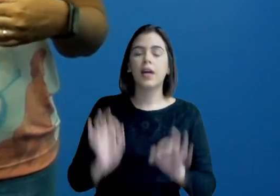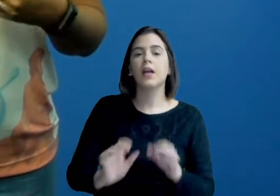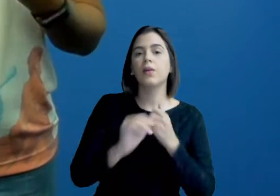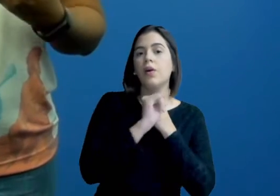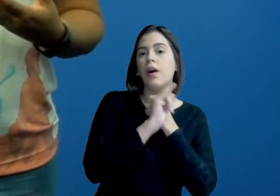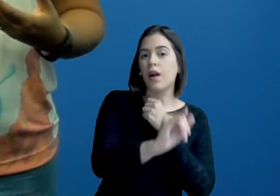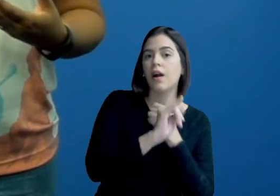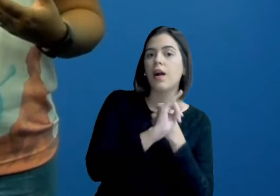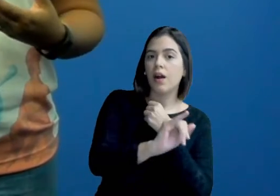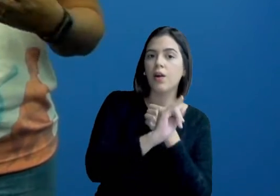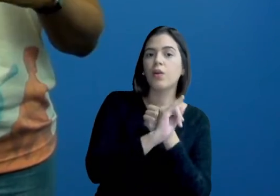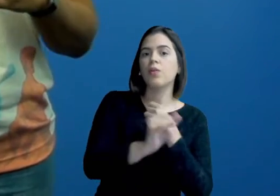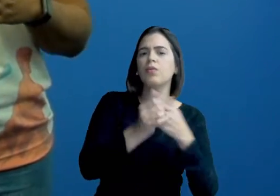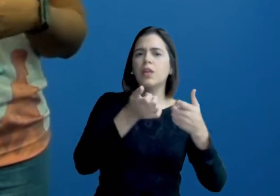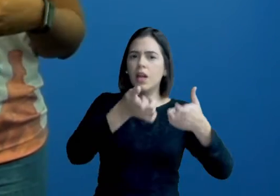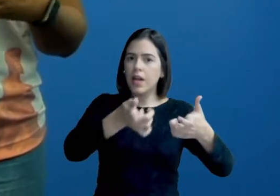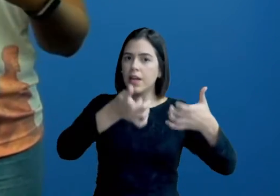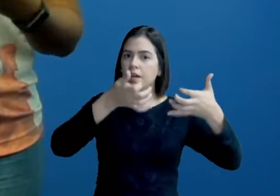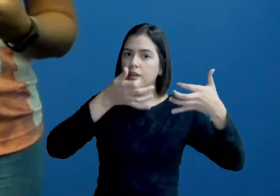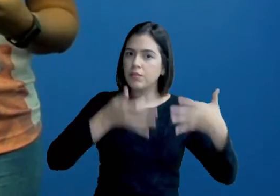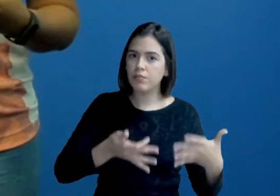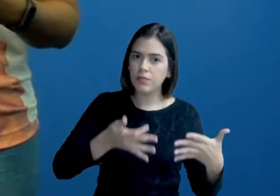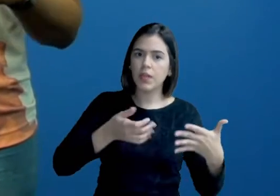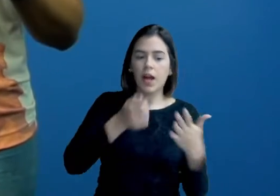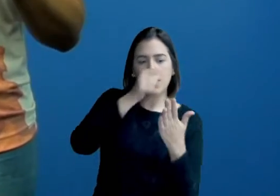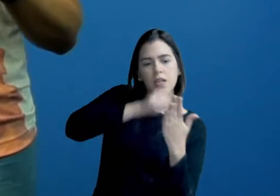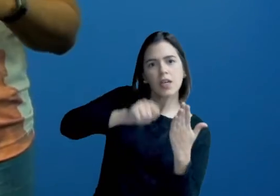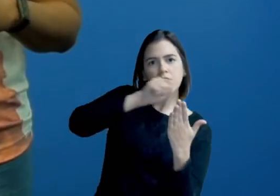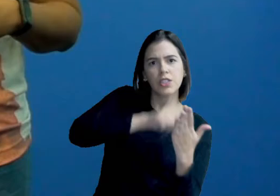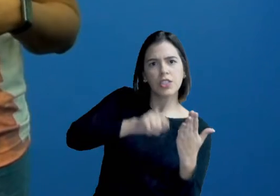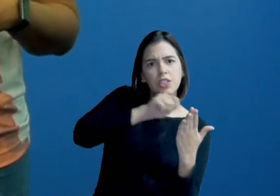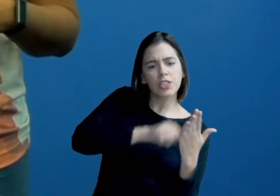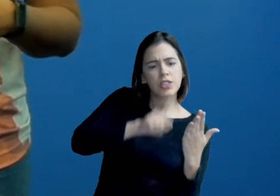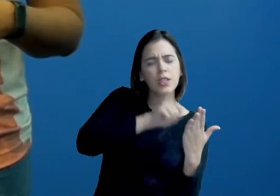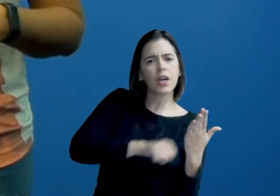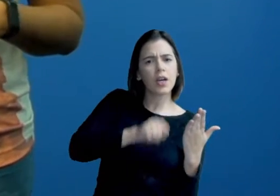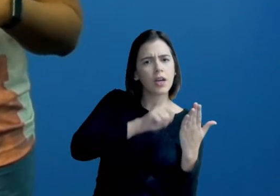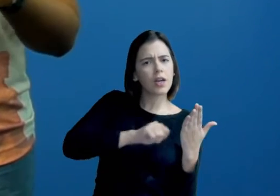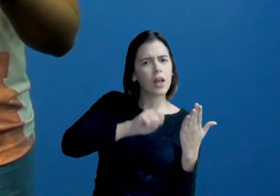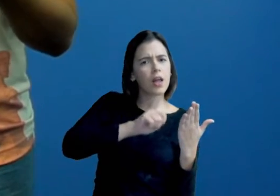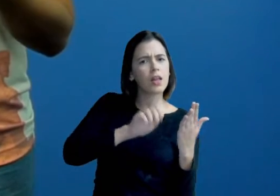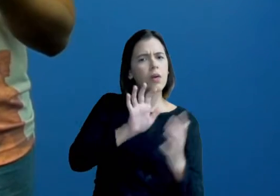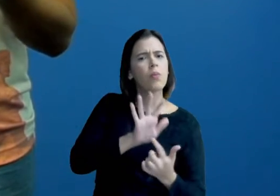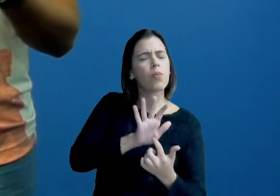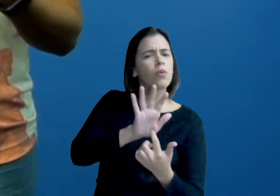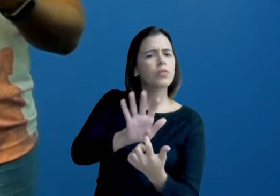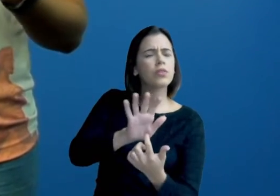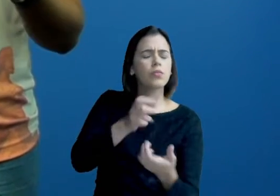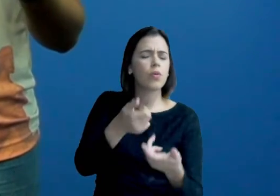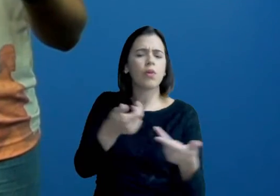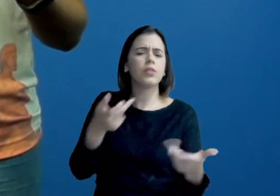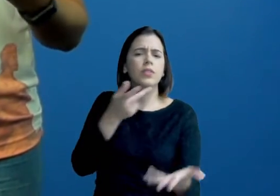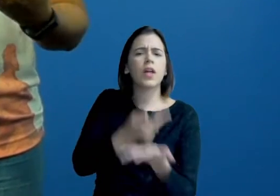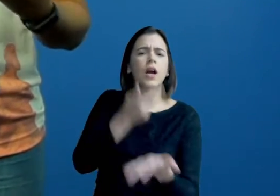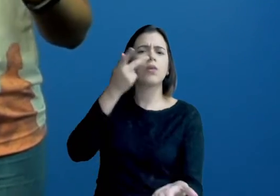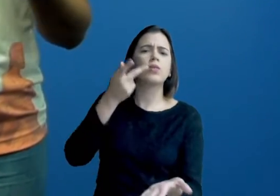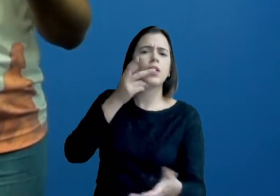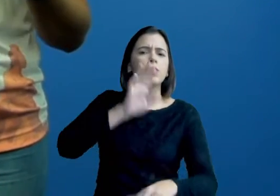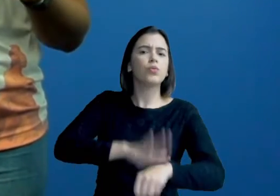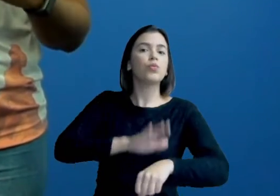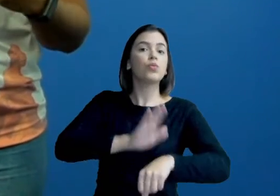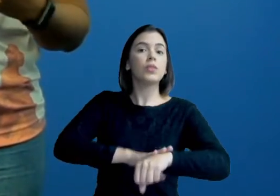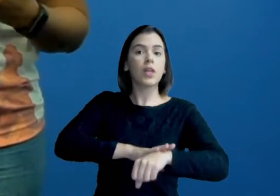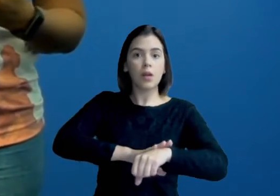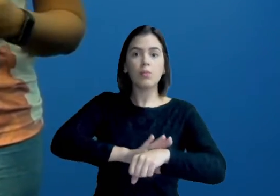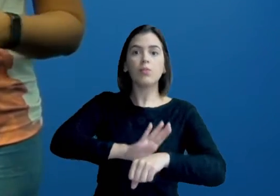é contada, né? Ela é escrita falando sobre algo que está acontecendo naquele momento